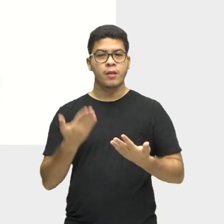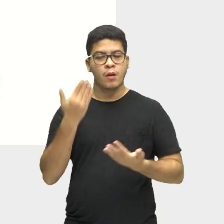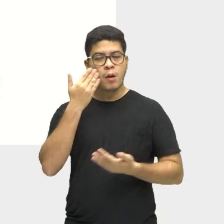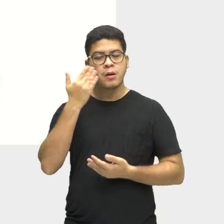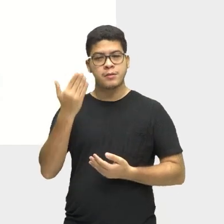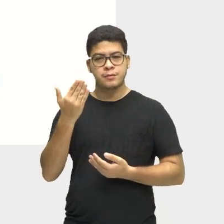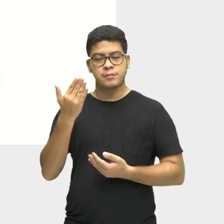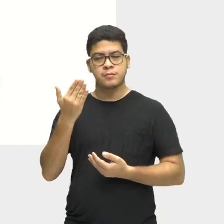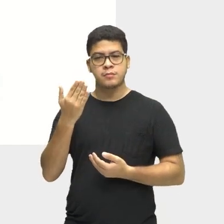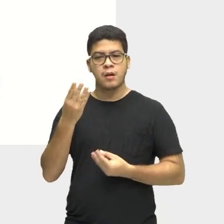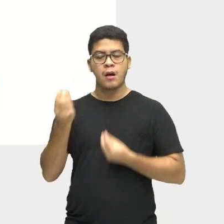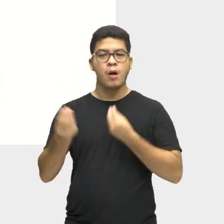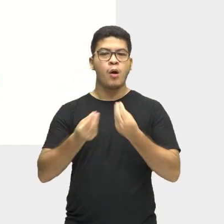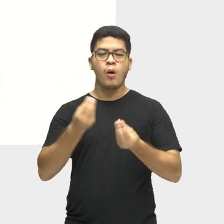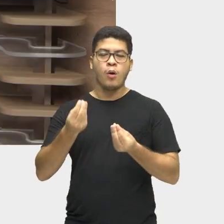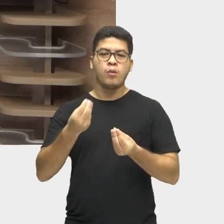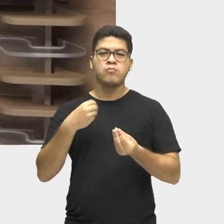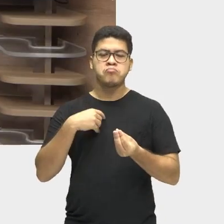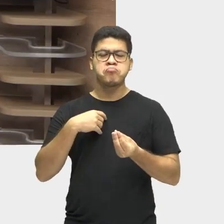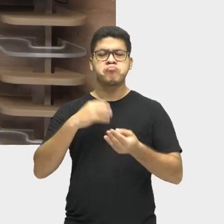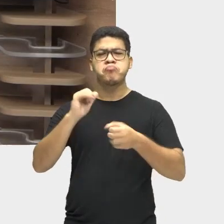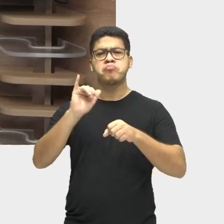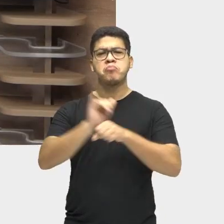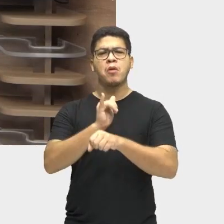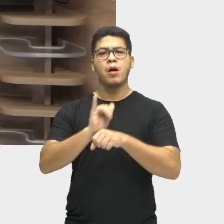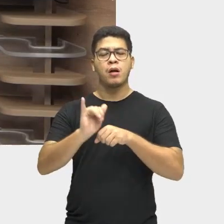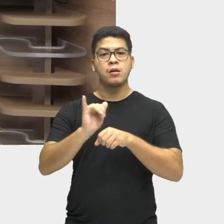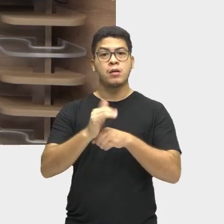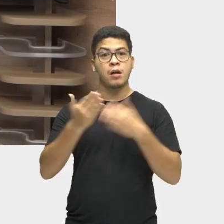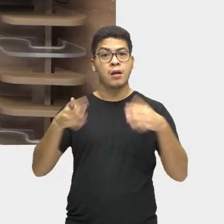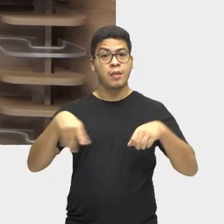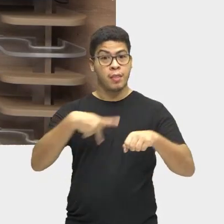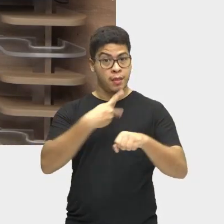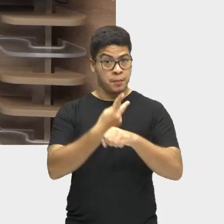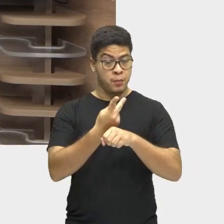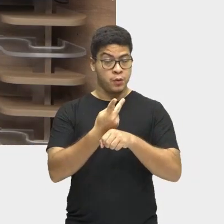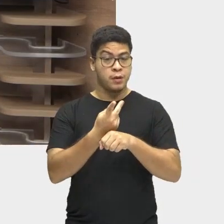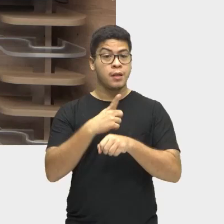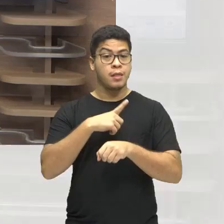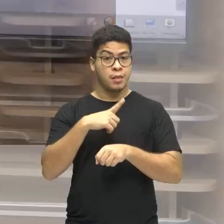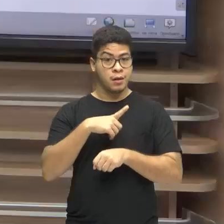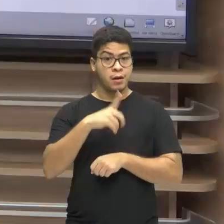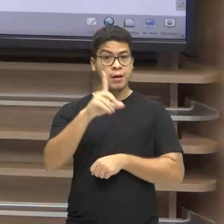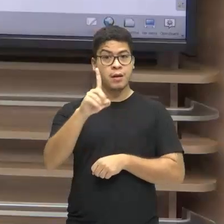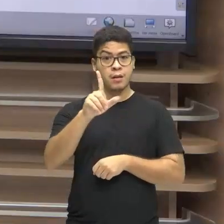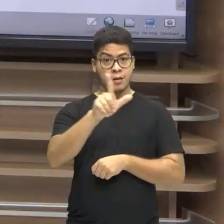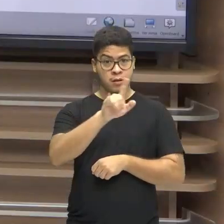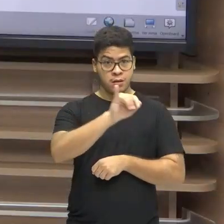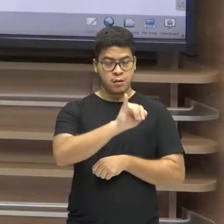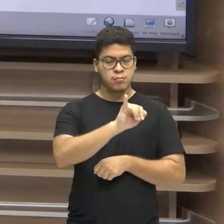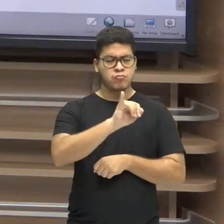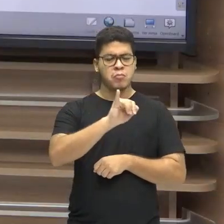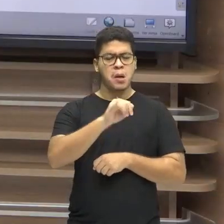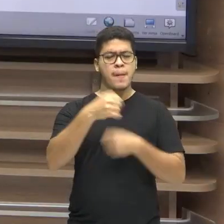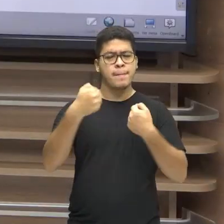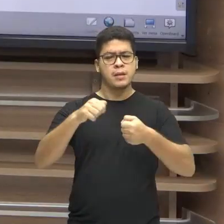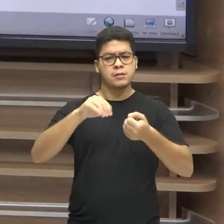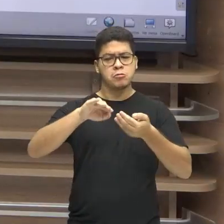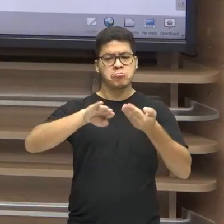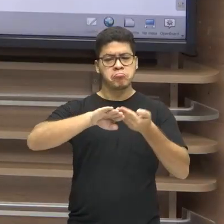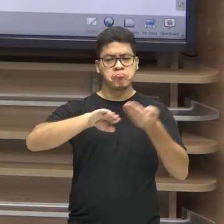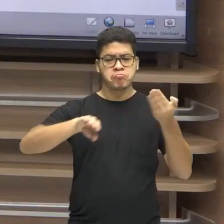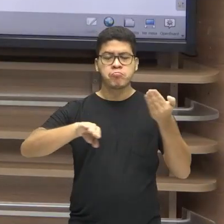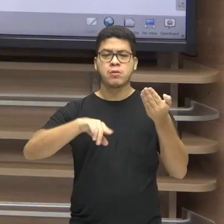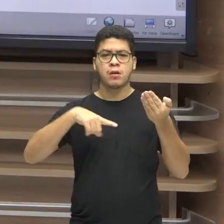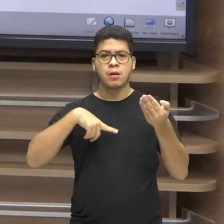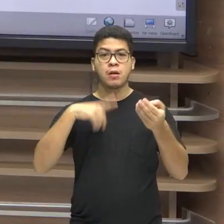dessa maneira que vocês vão fazer na nossa DLI de logo mais, tá? Isolem ali os elementos que tem dentro dos que não tem e encontrem o